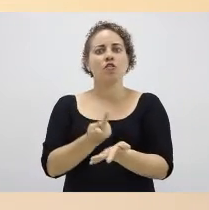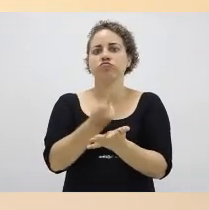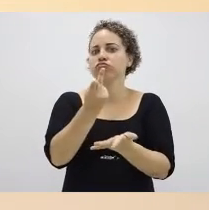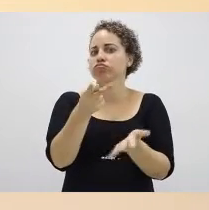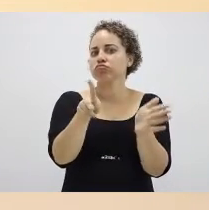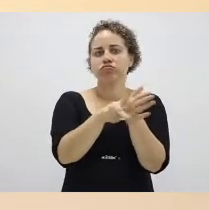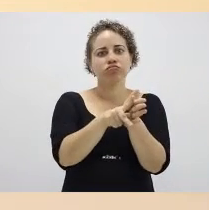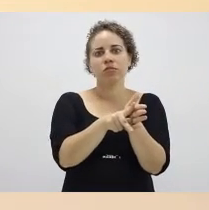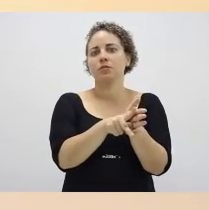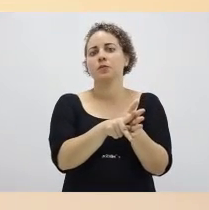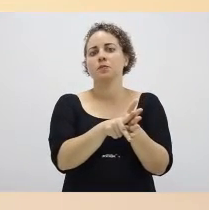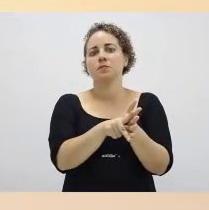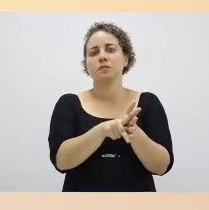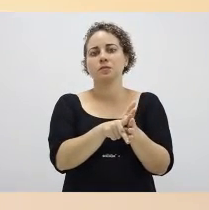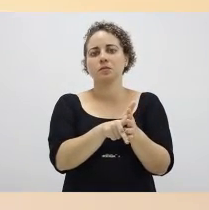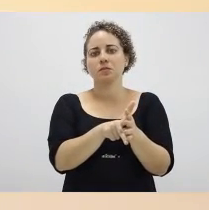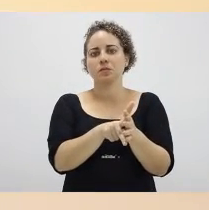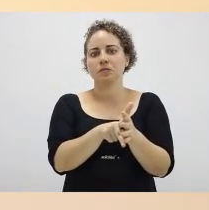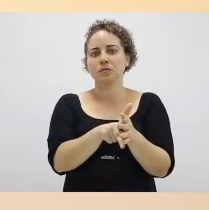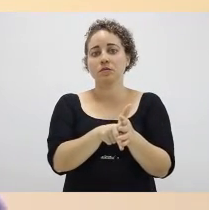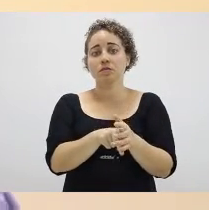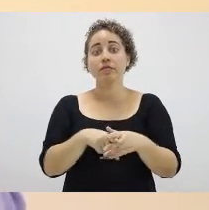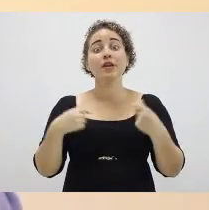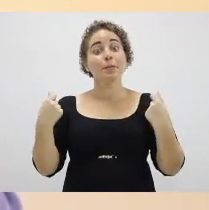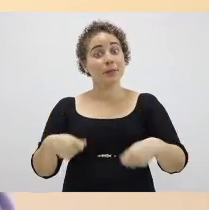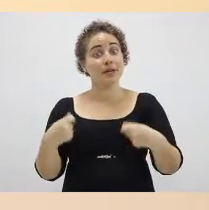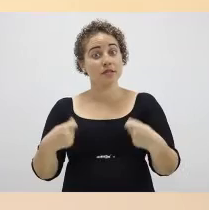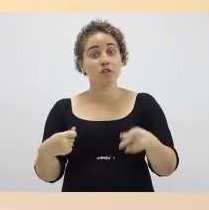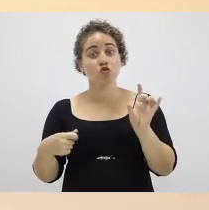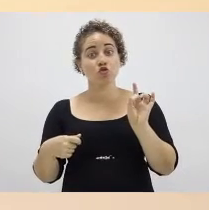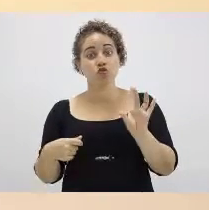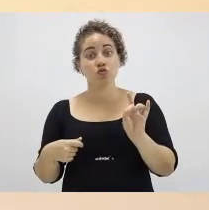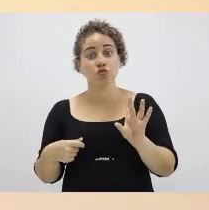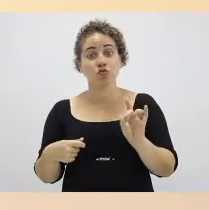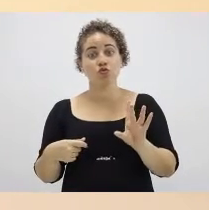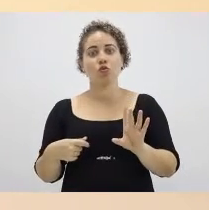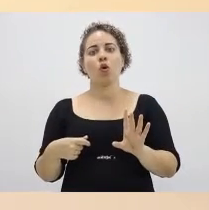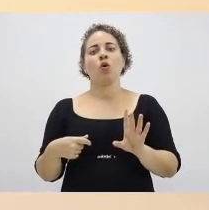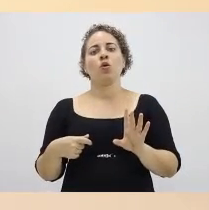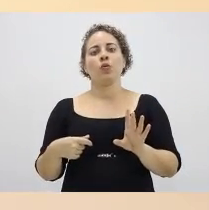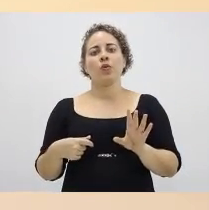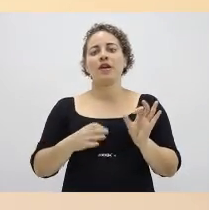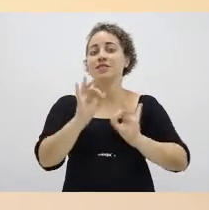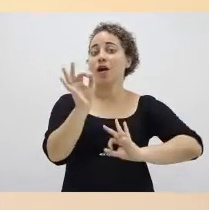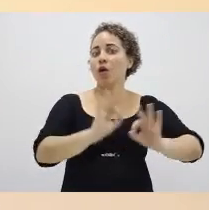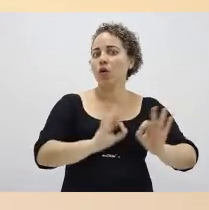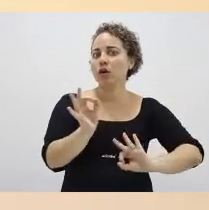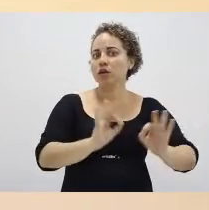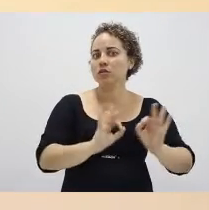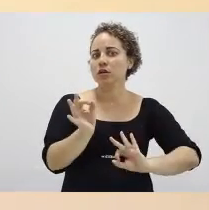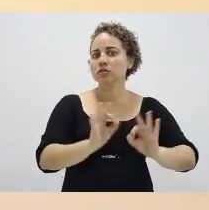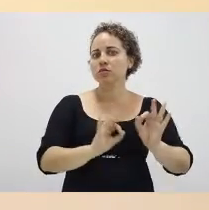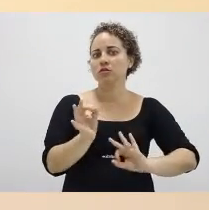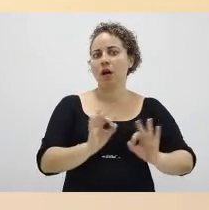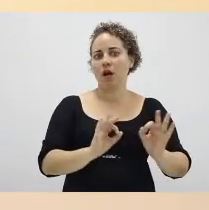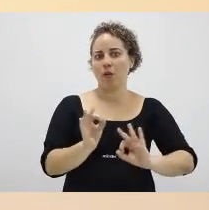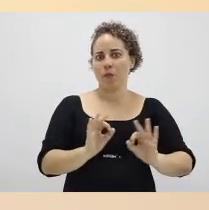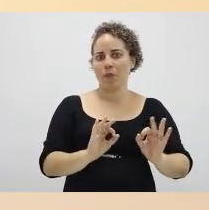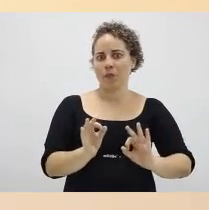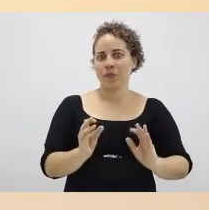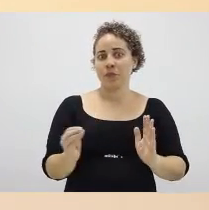aconteça. É preciso que apenas que ocorram as calibragens do sistema. O que é a calibragem